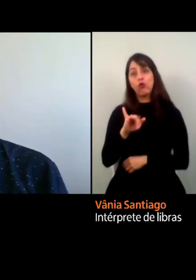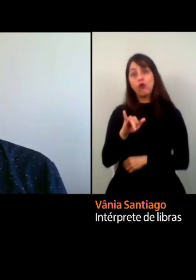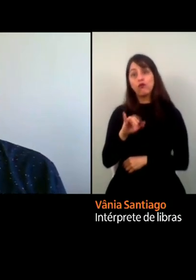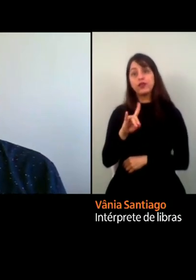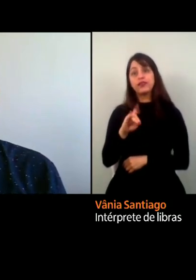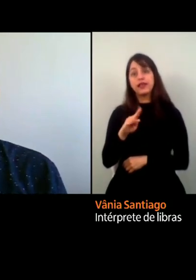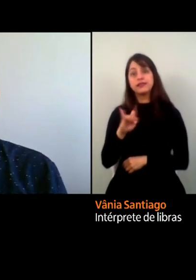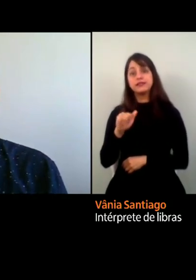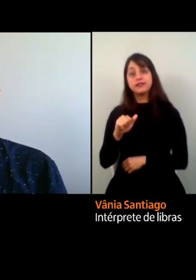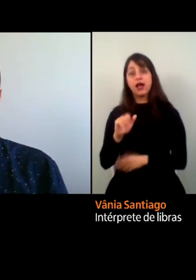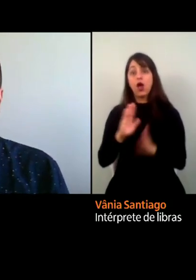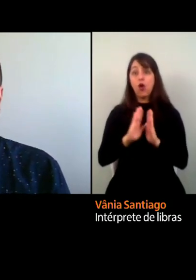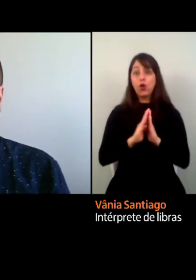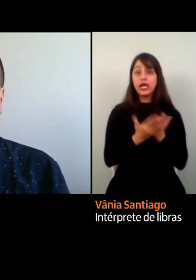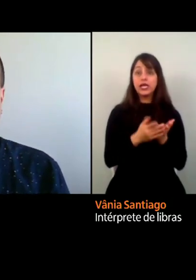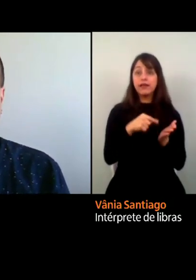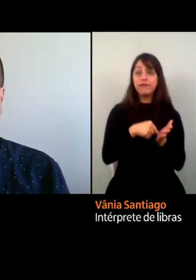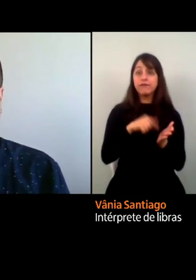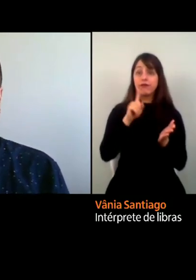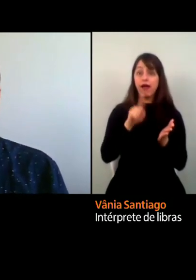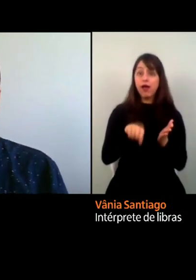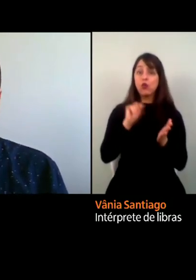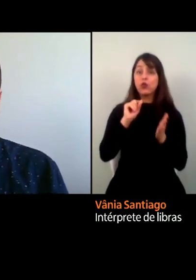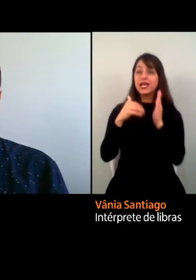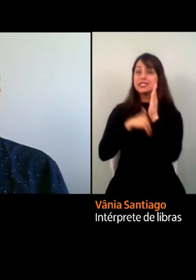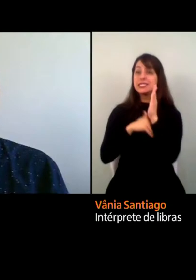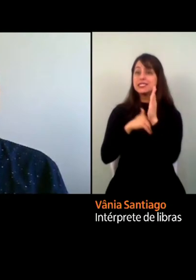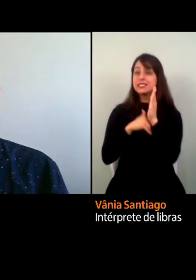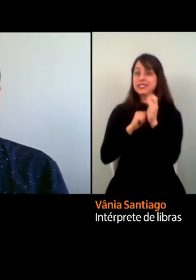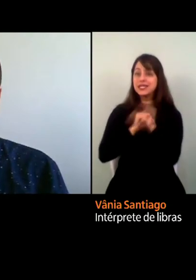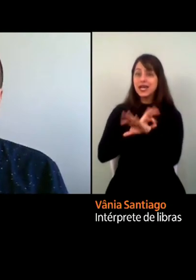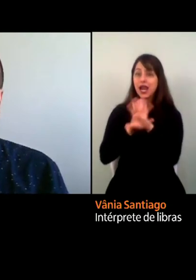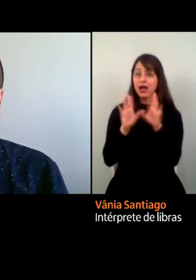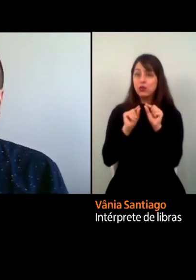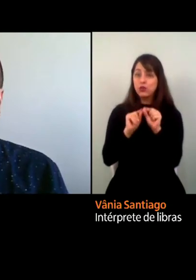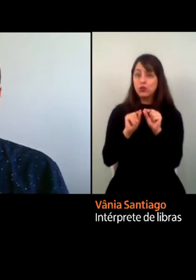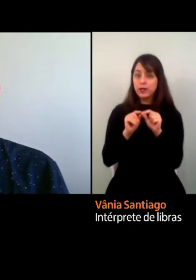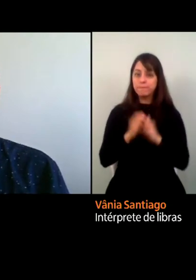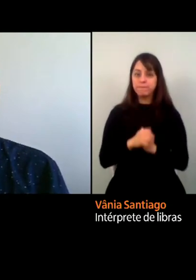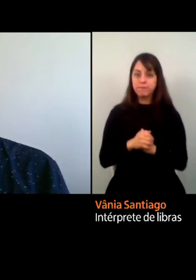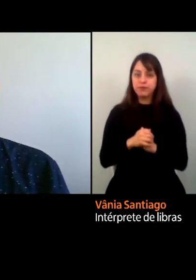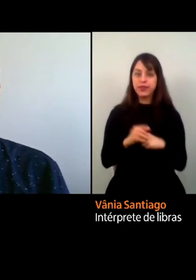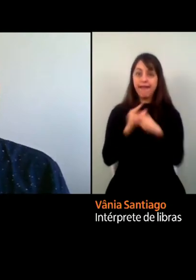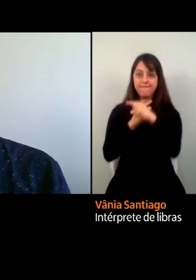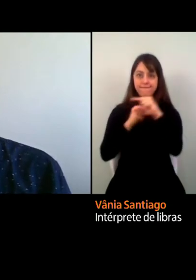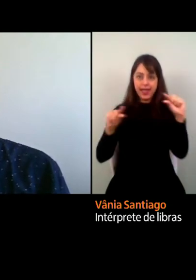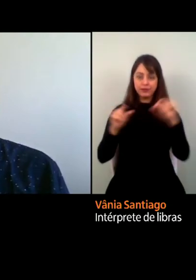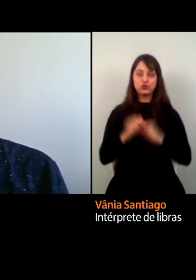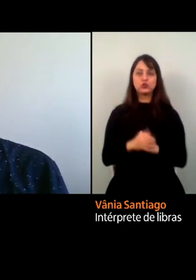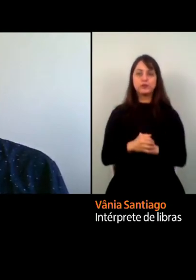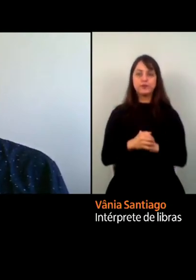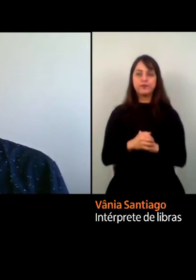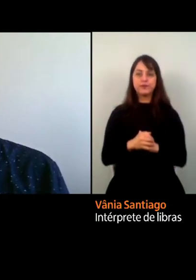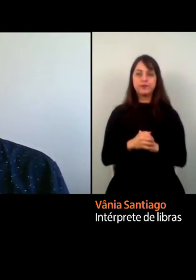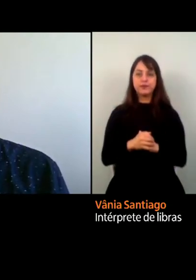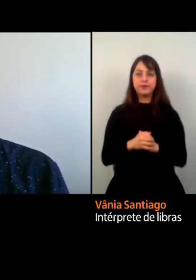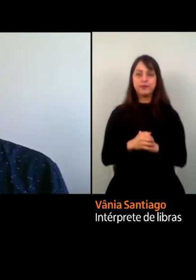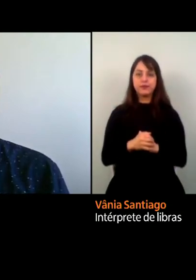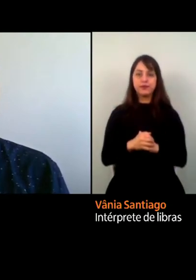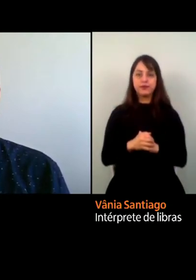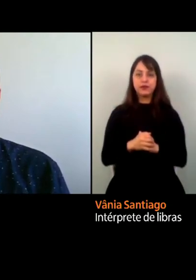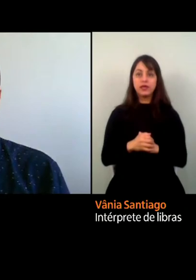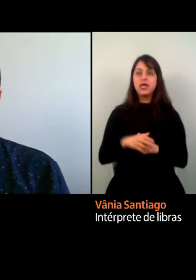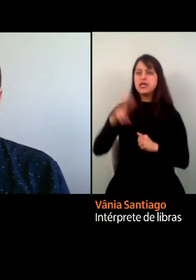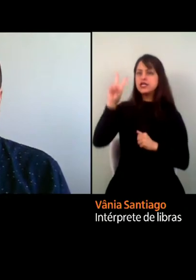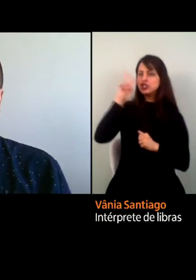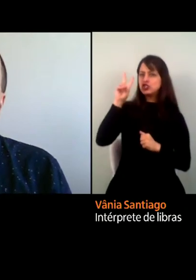Enigma. O verso é: toda história é remorso.